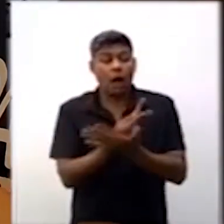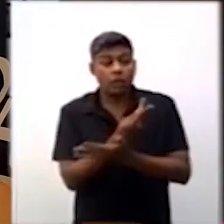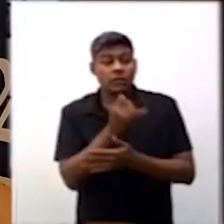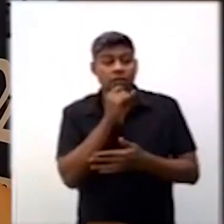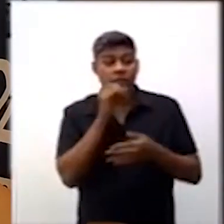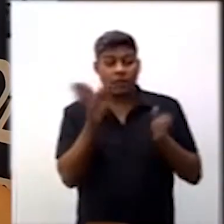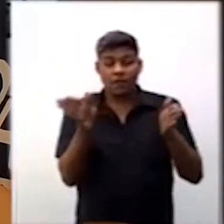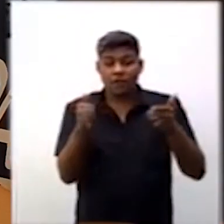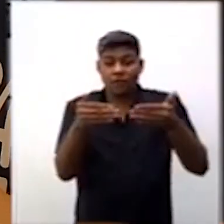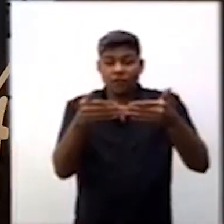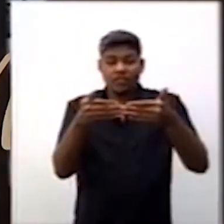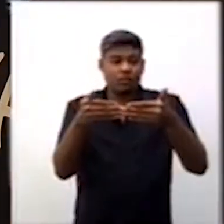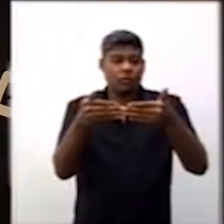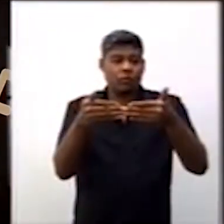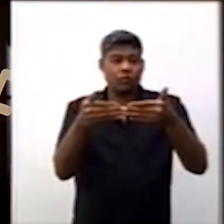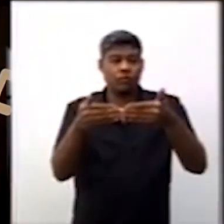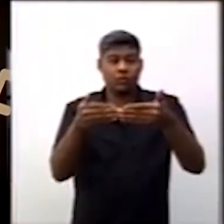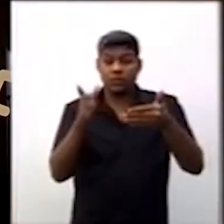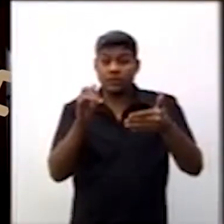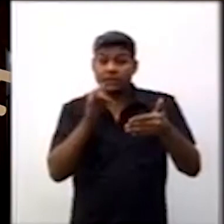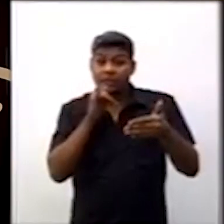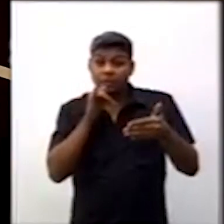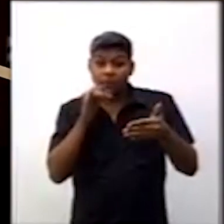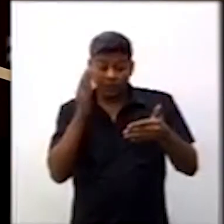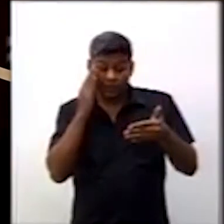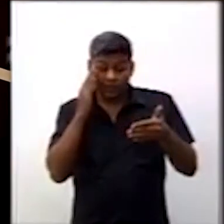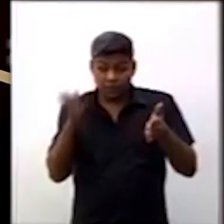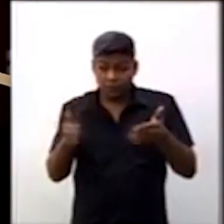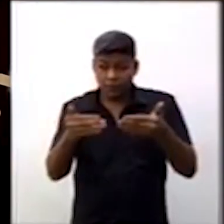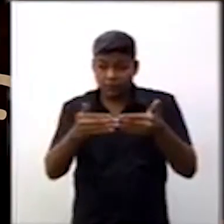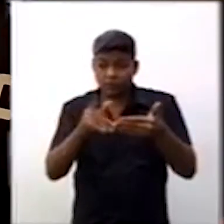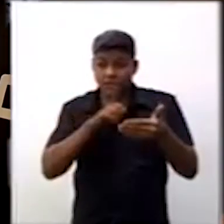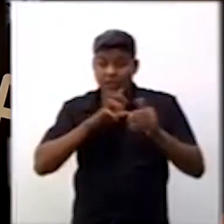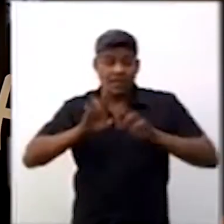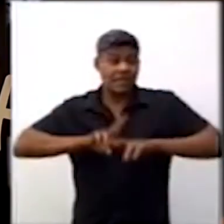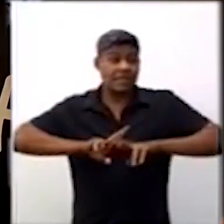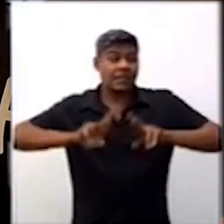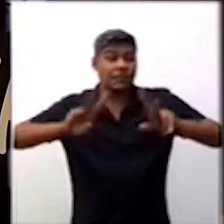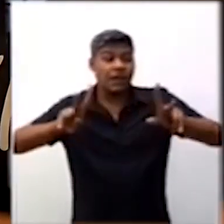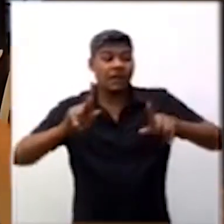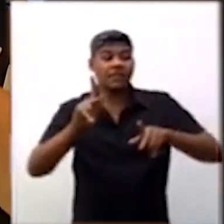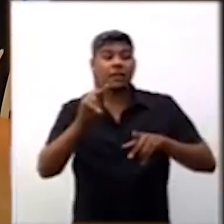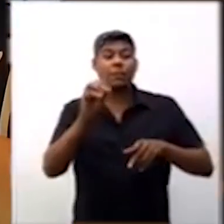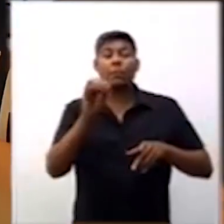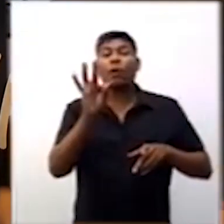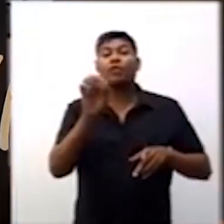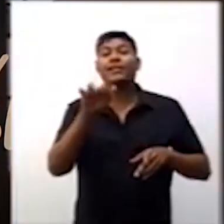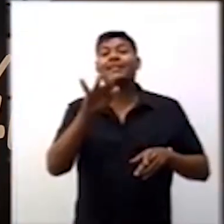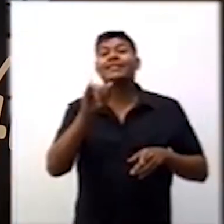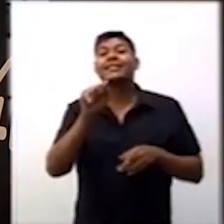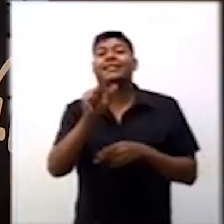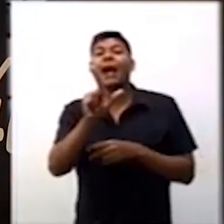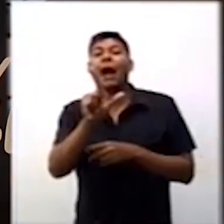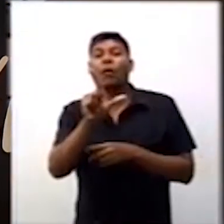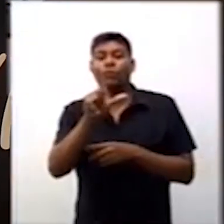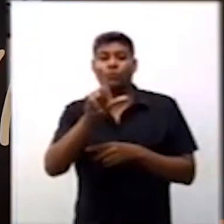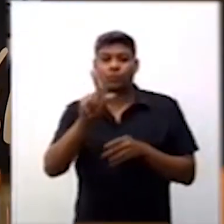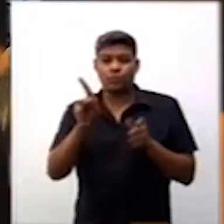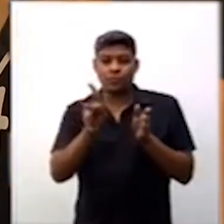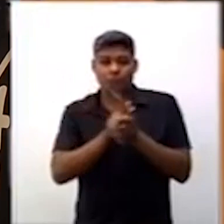gente fecha a chave. Ao fechar a chave, você estabelece uma diferença de potencial nessa parte do